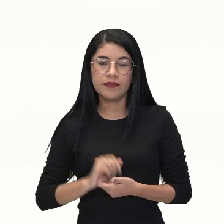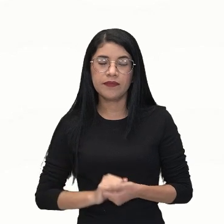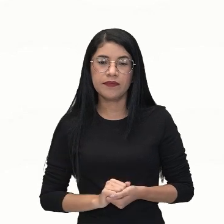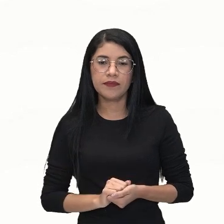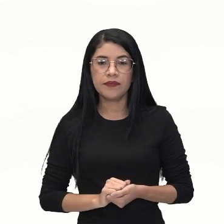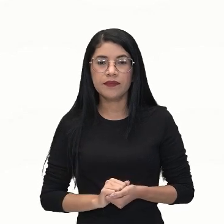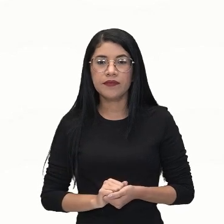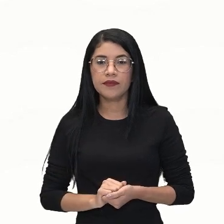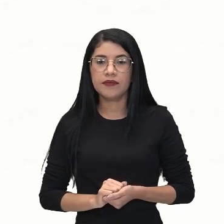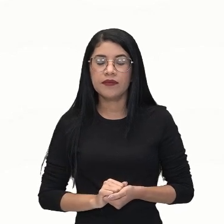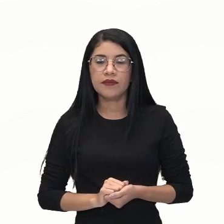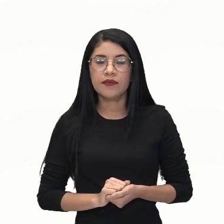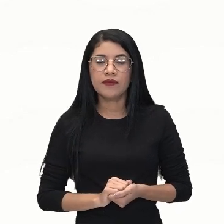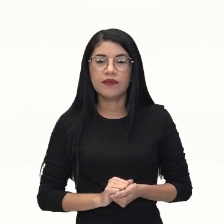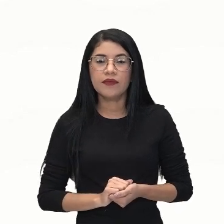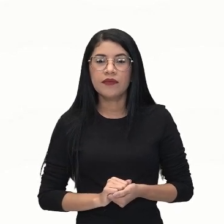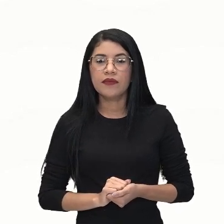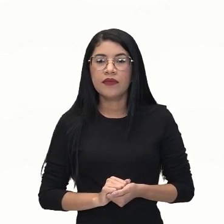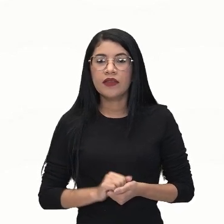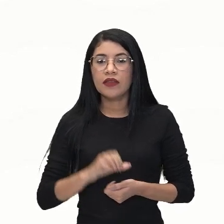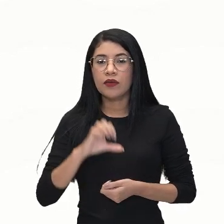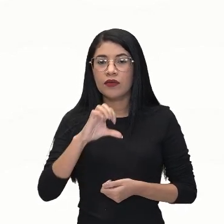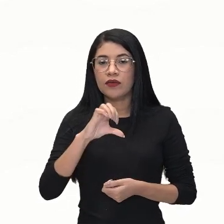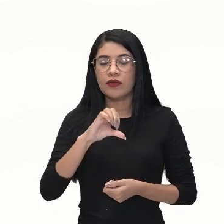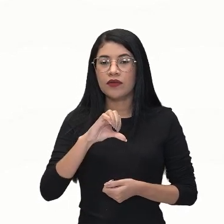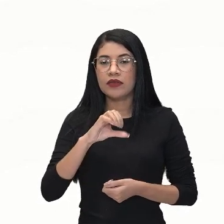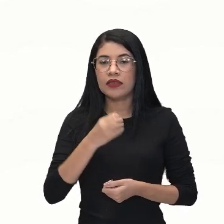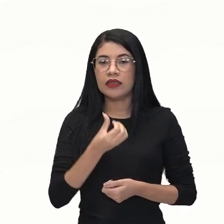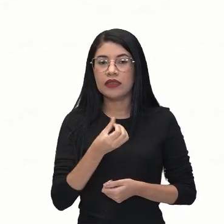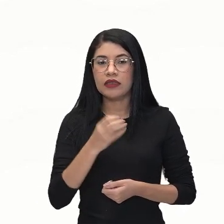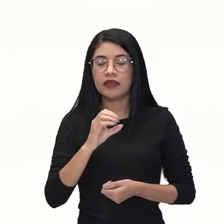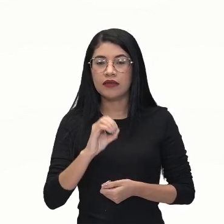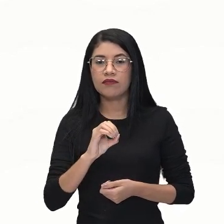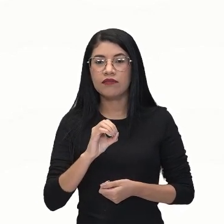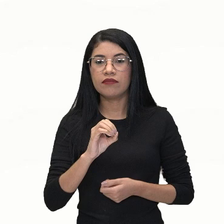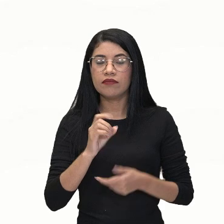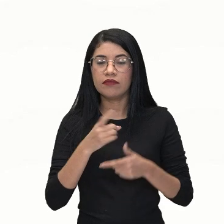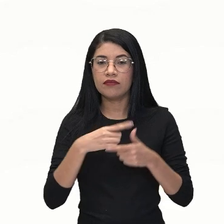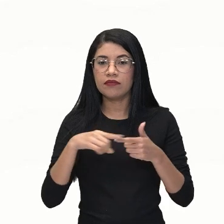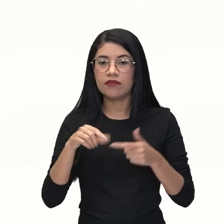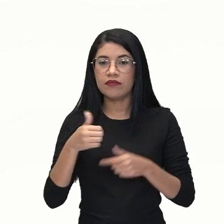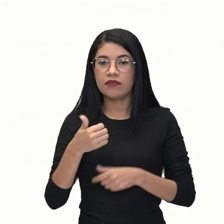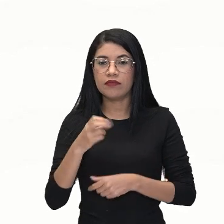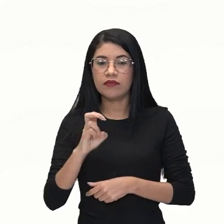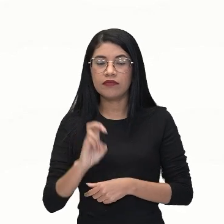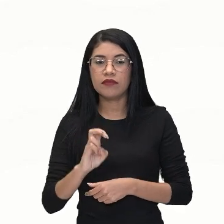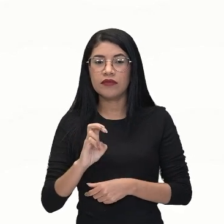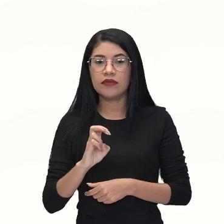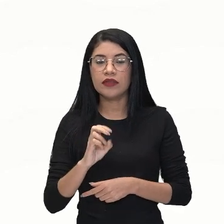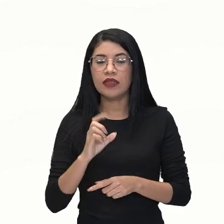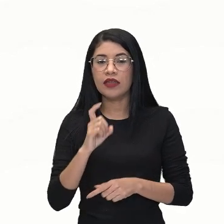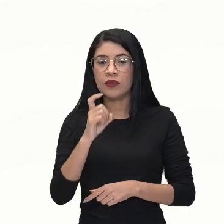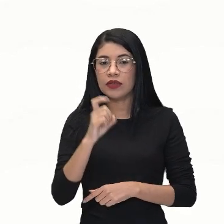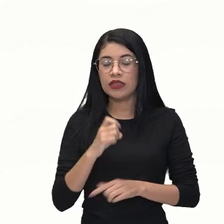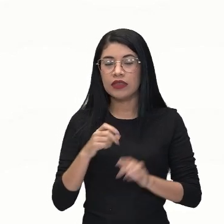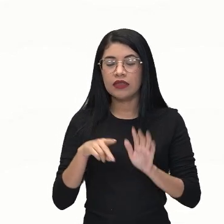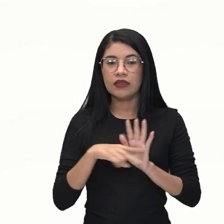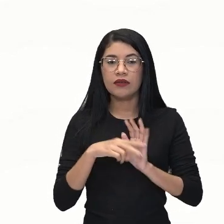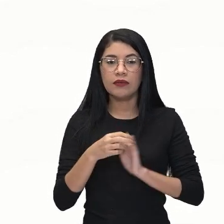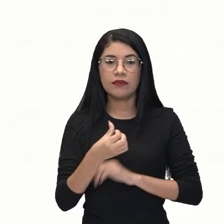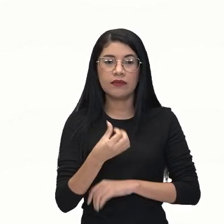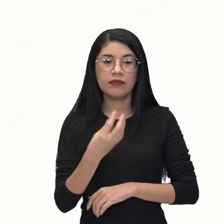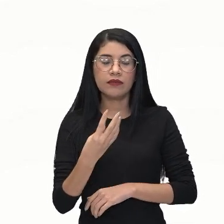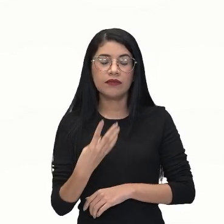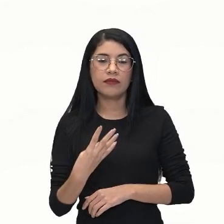cortar embaixo. Fazendo a divisão, eu vou chegar aqui no meu resultado 64. Ou seja, se eu